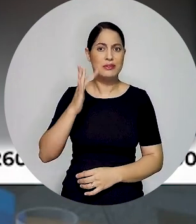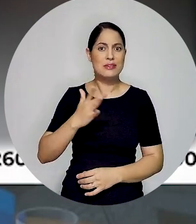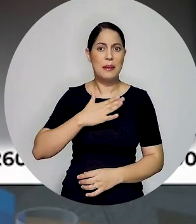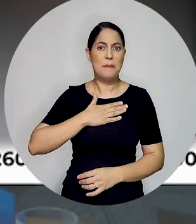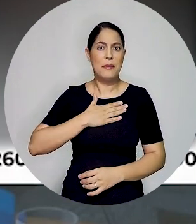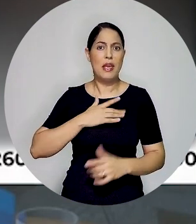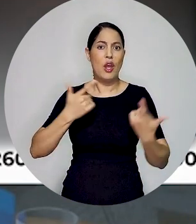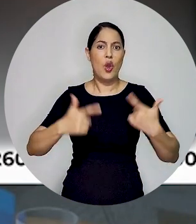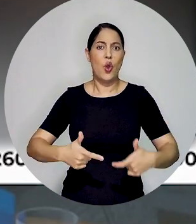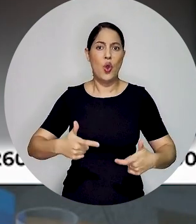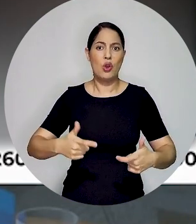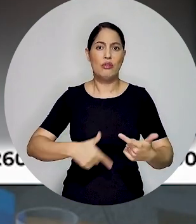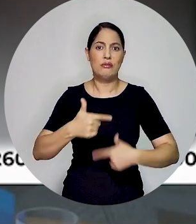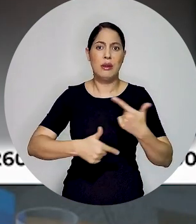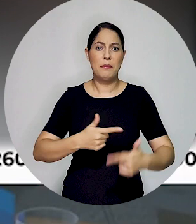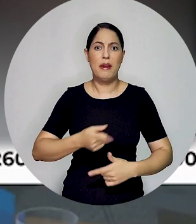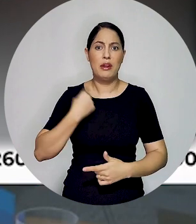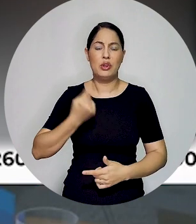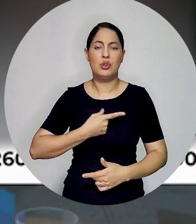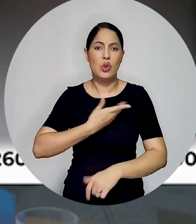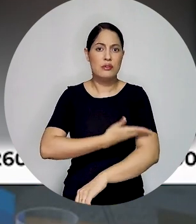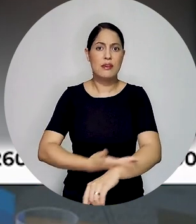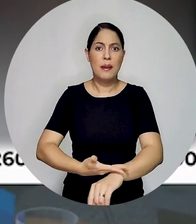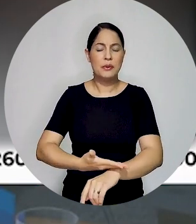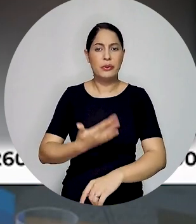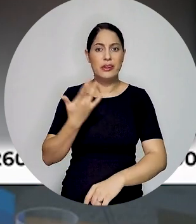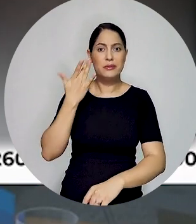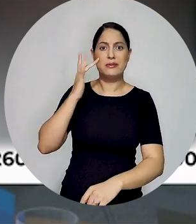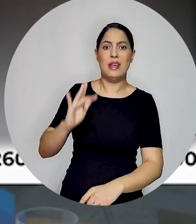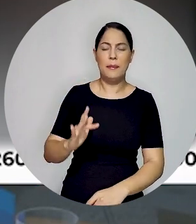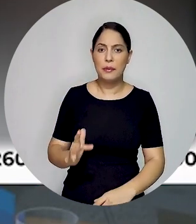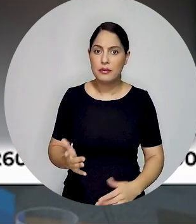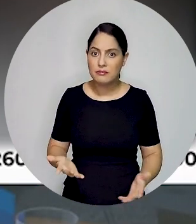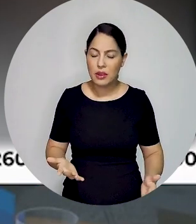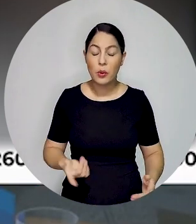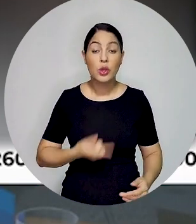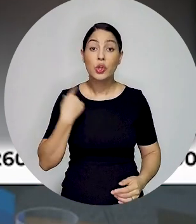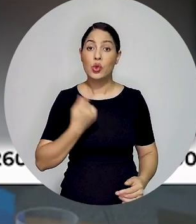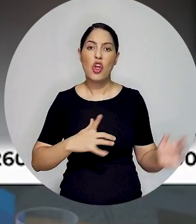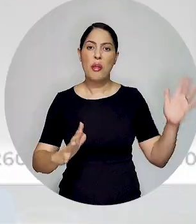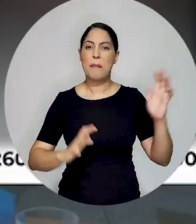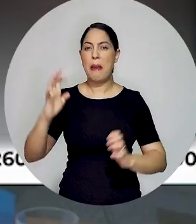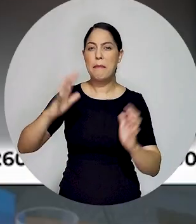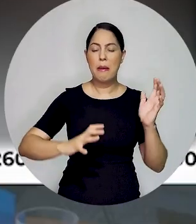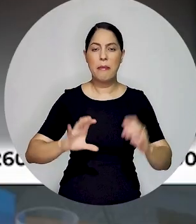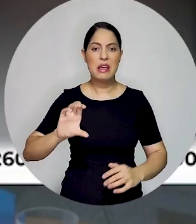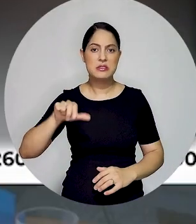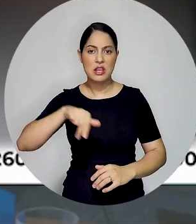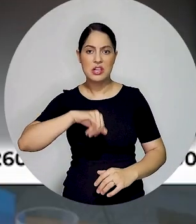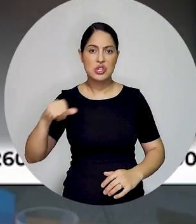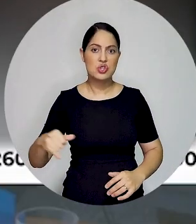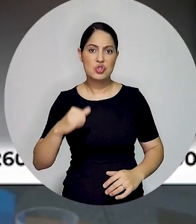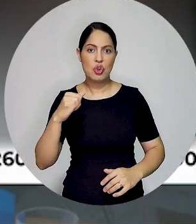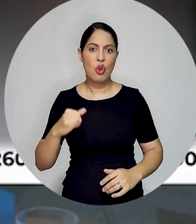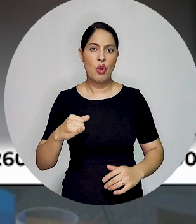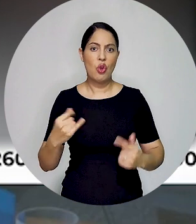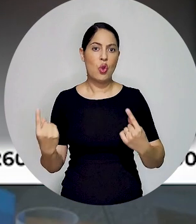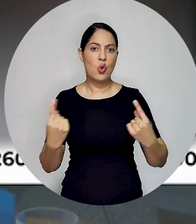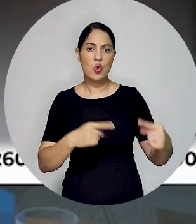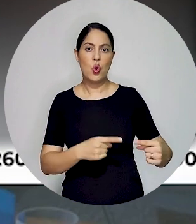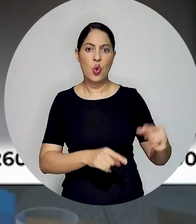É um juiz que nunca pisou no Estado, não sabe nem qual é a minha comunidade, nem quais são os nossos hábitos. Nós não estamos aqui num